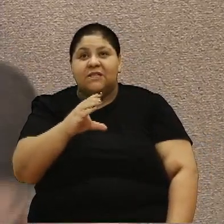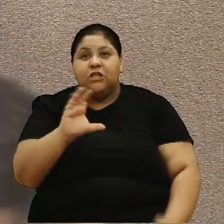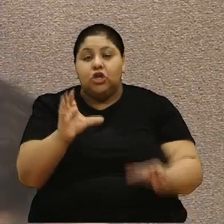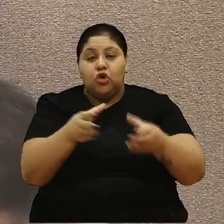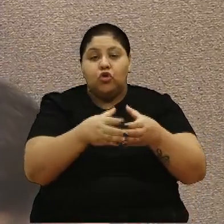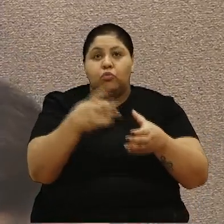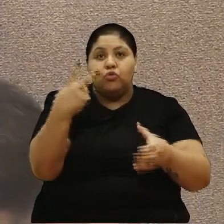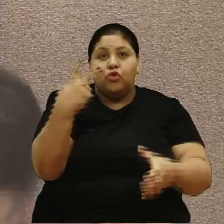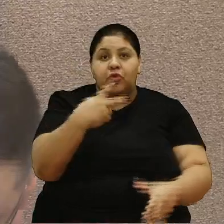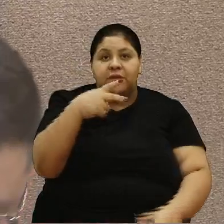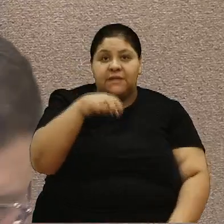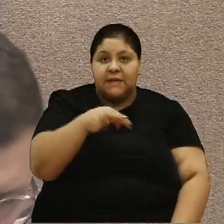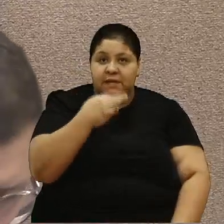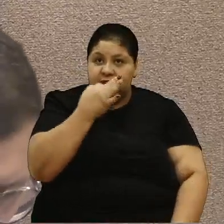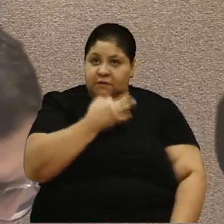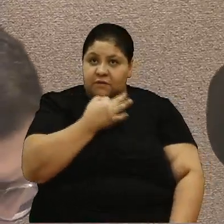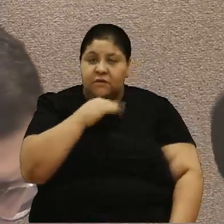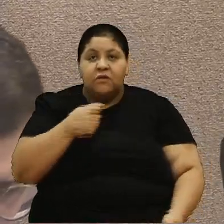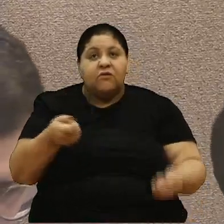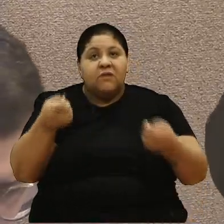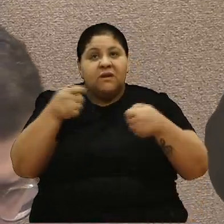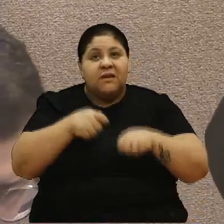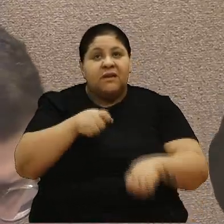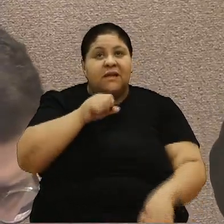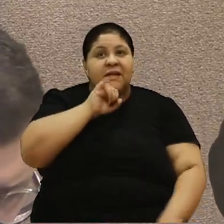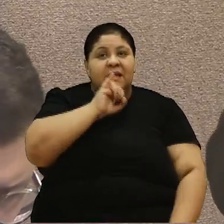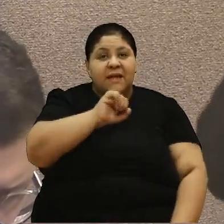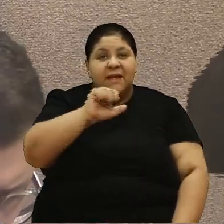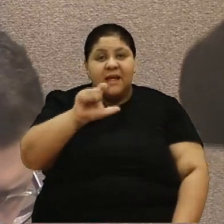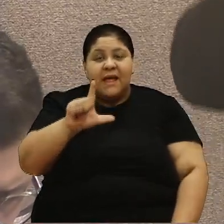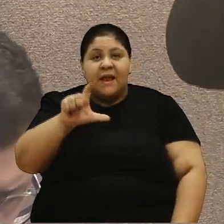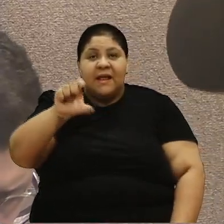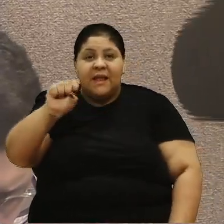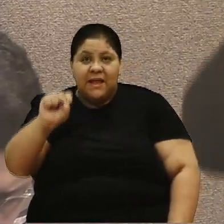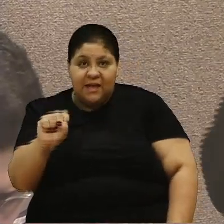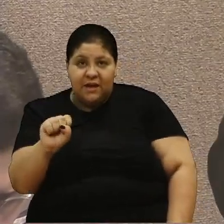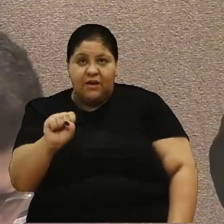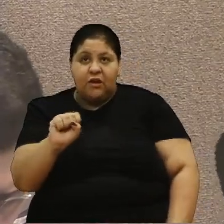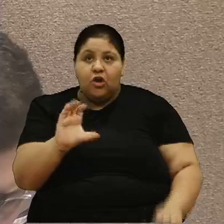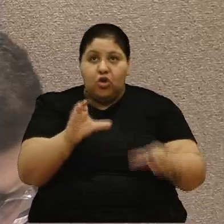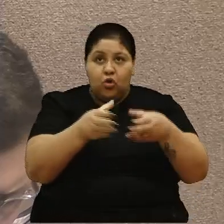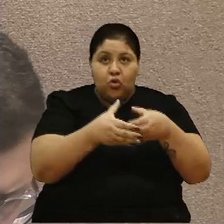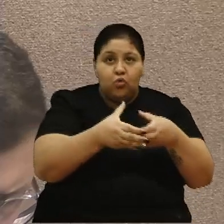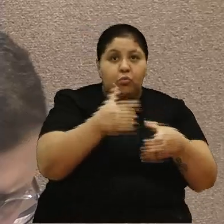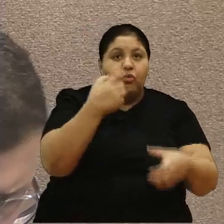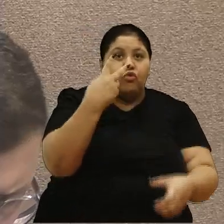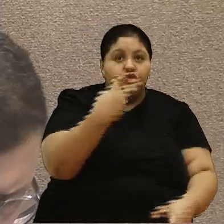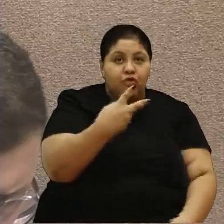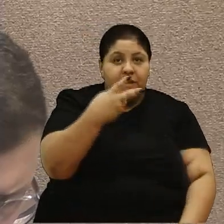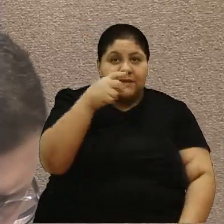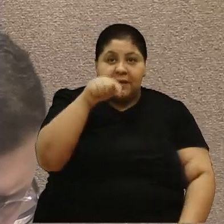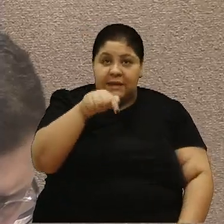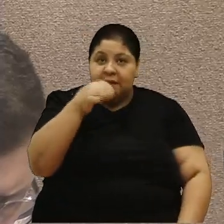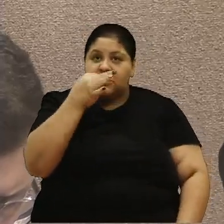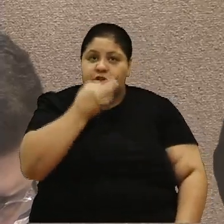Sul. Precisamos de um ILS categoria 2 em Caxias do